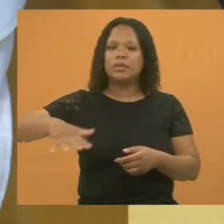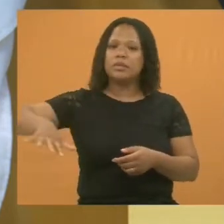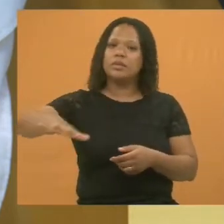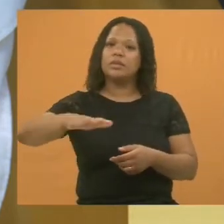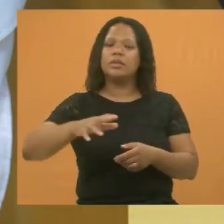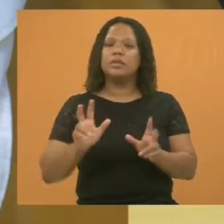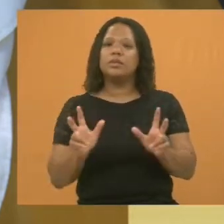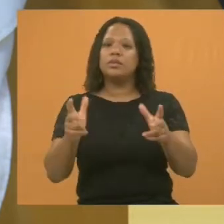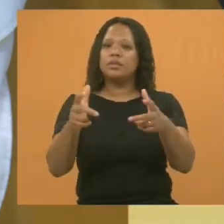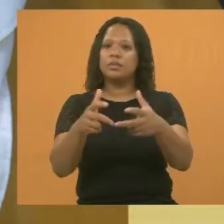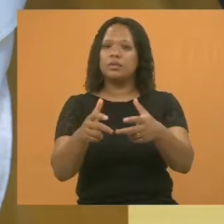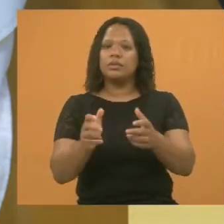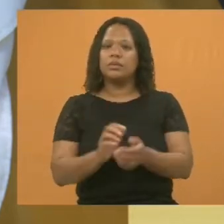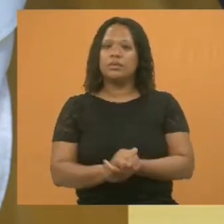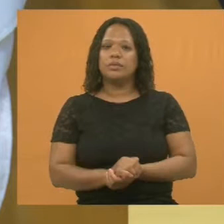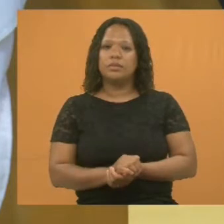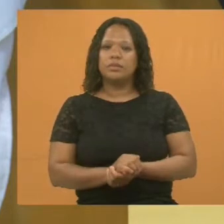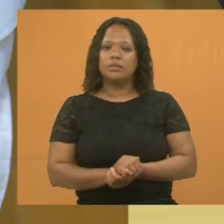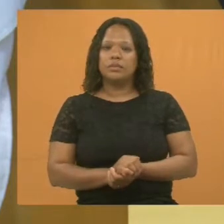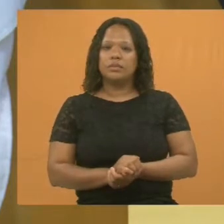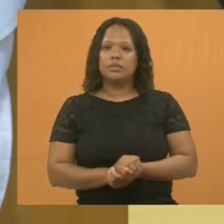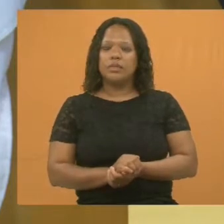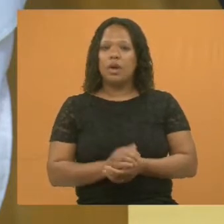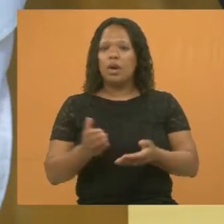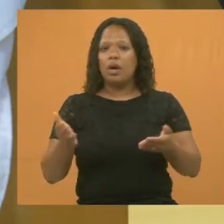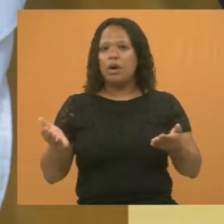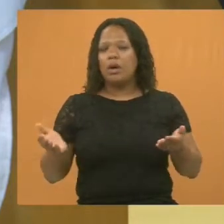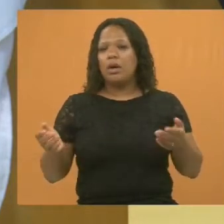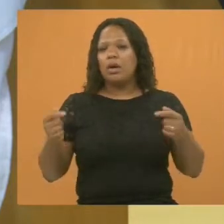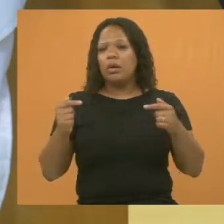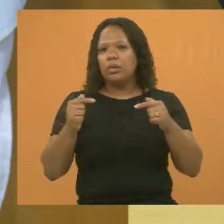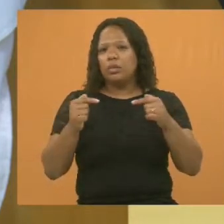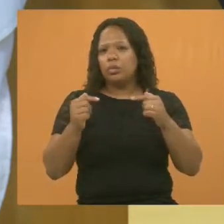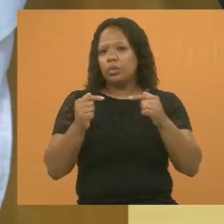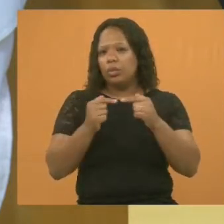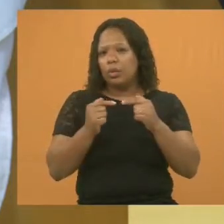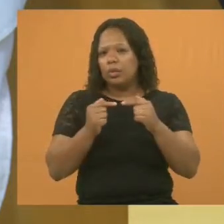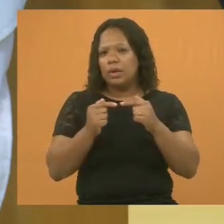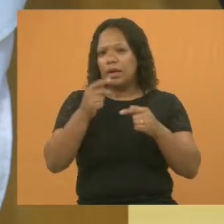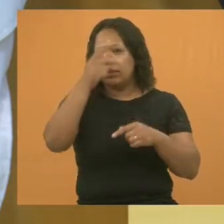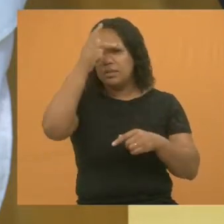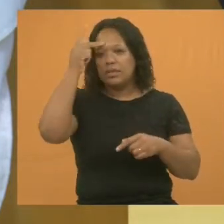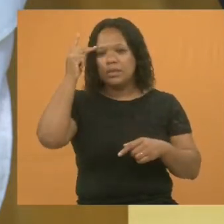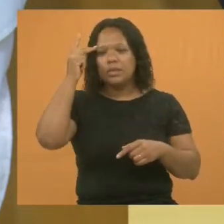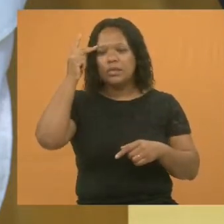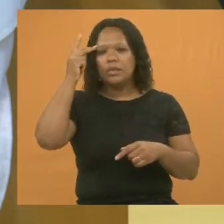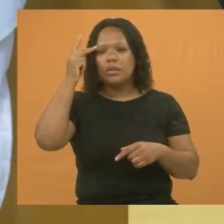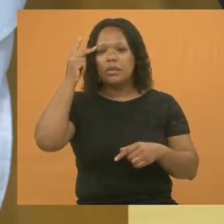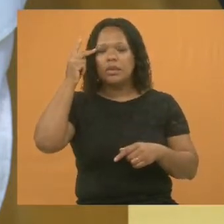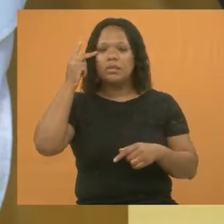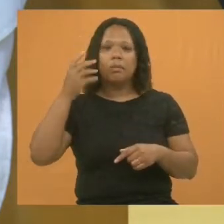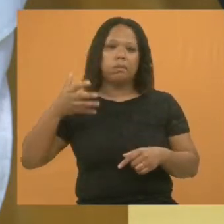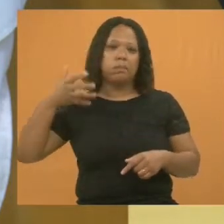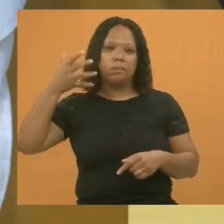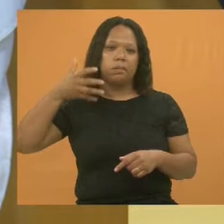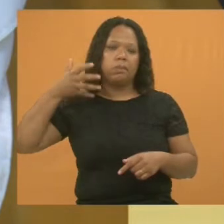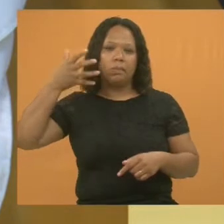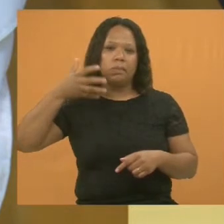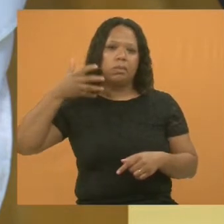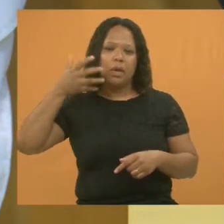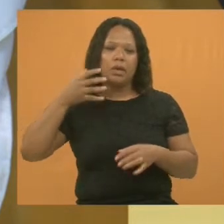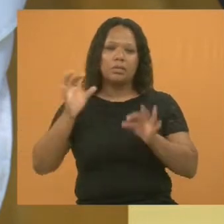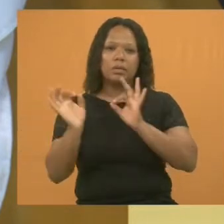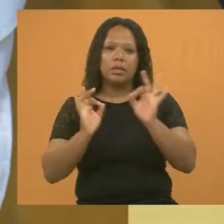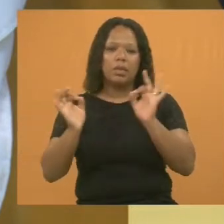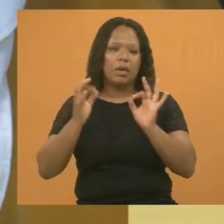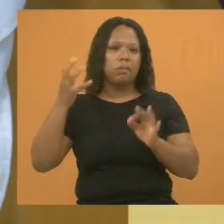desse fórum. Ao estabelecer contato com os diversos palestrantes para iniciar a preparação